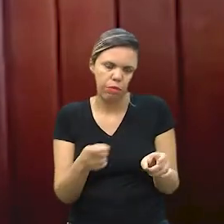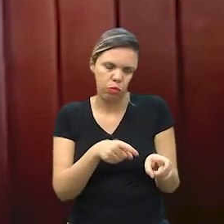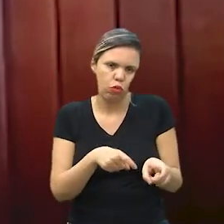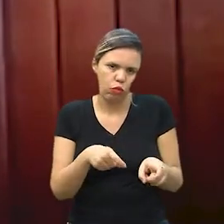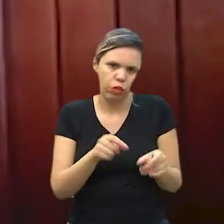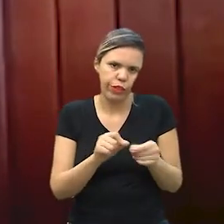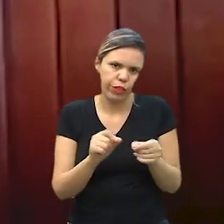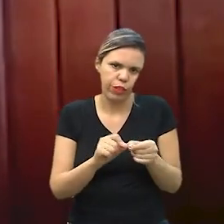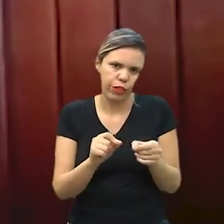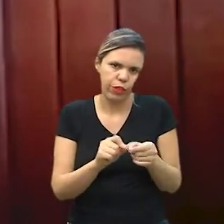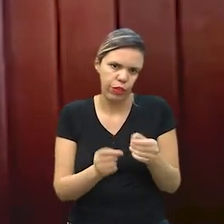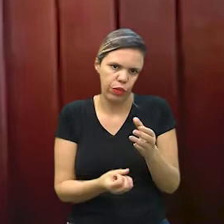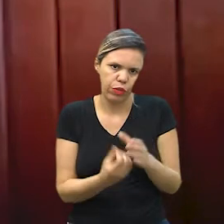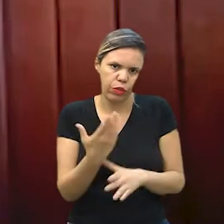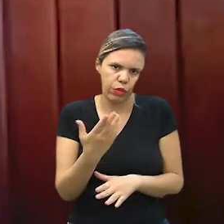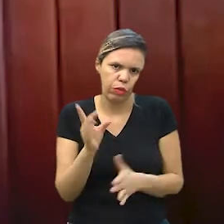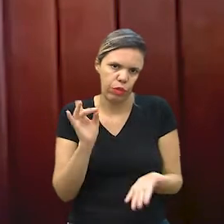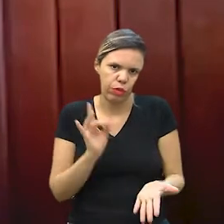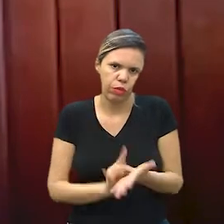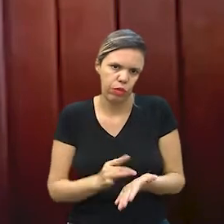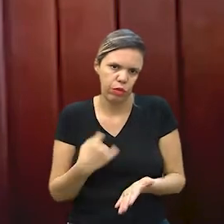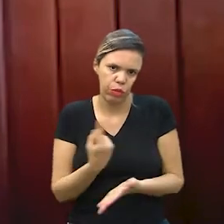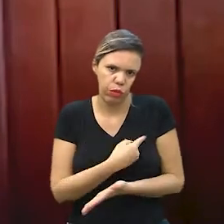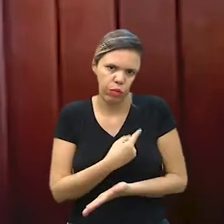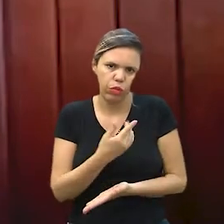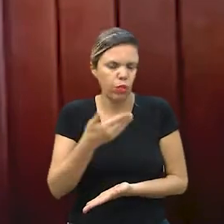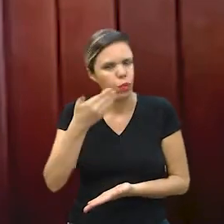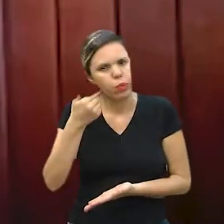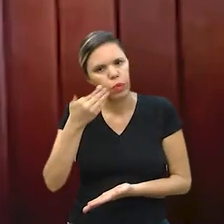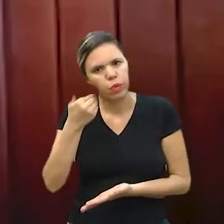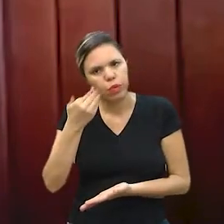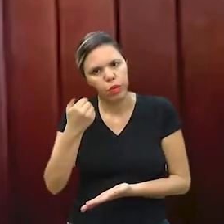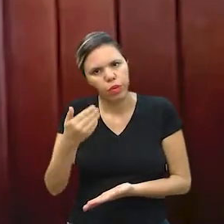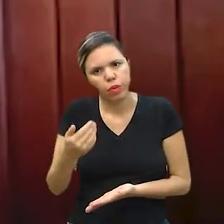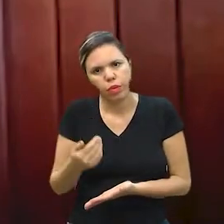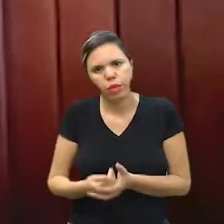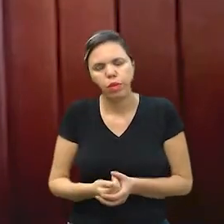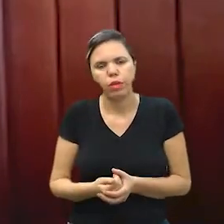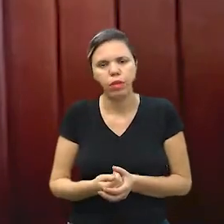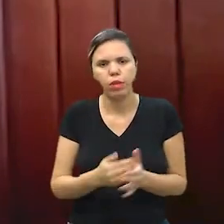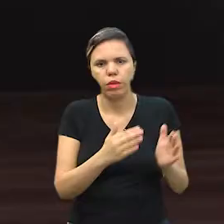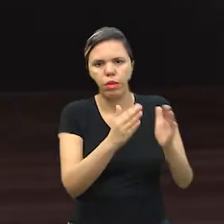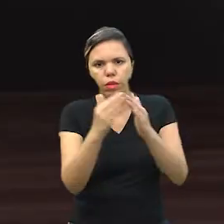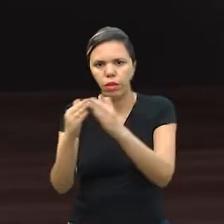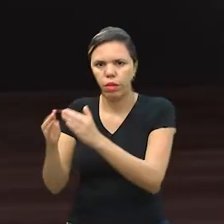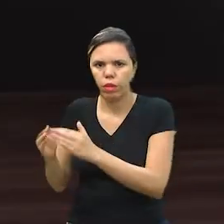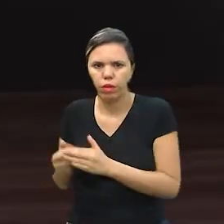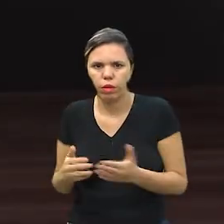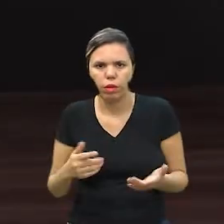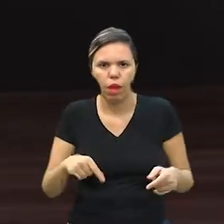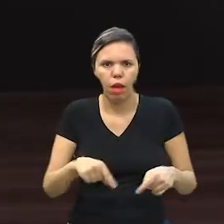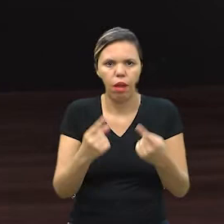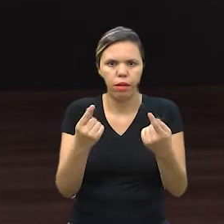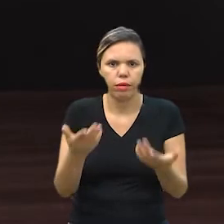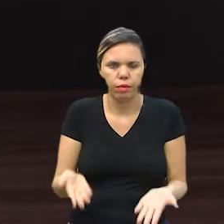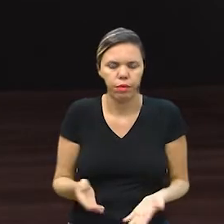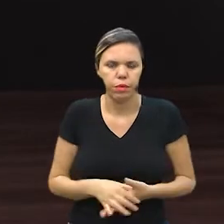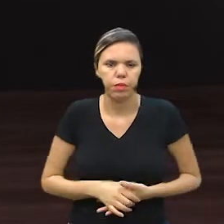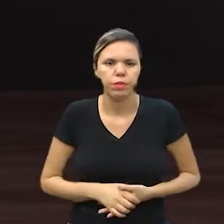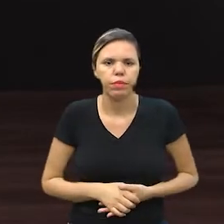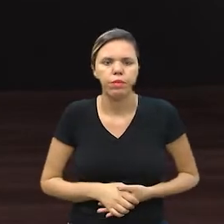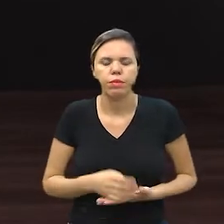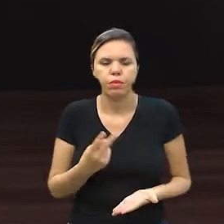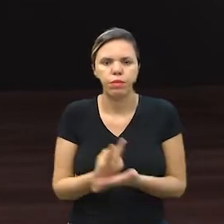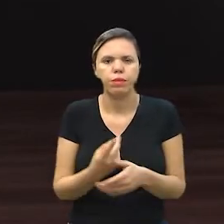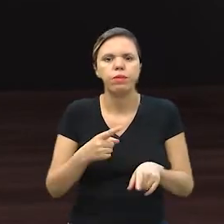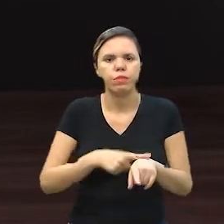fazem, que produzem realmente aquilo que nós consumimos em maior parte nas nossas casas. É desafiador, né? E, ao